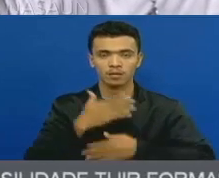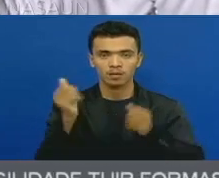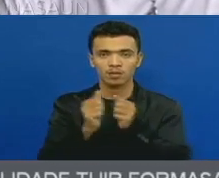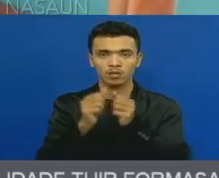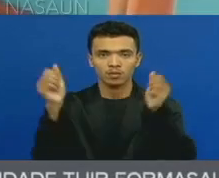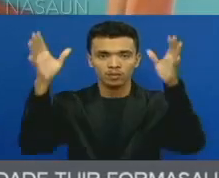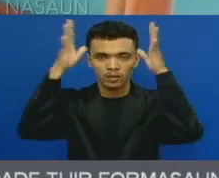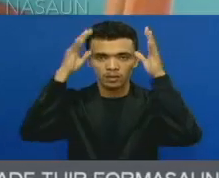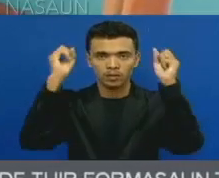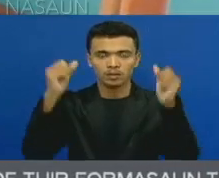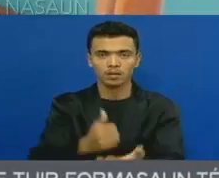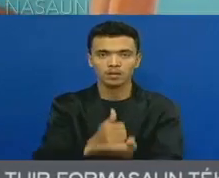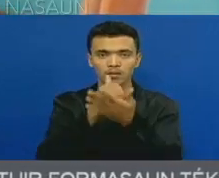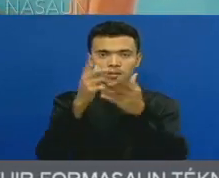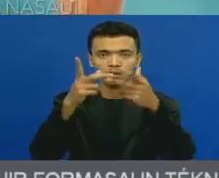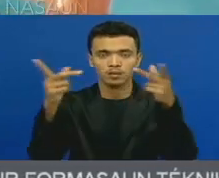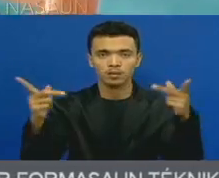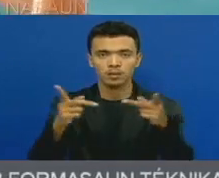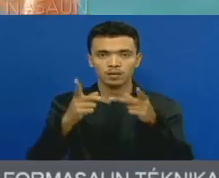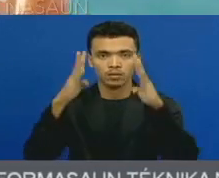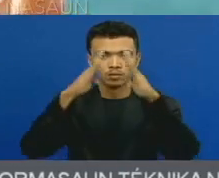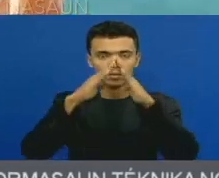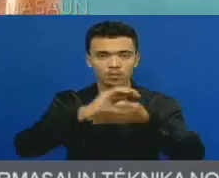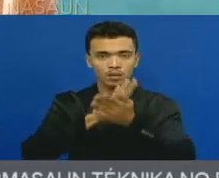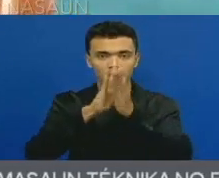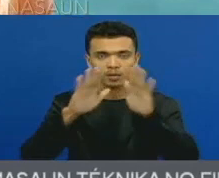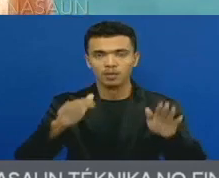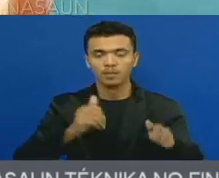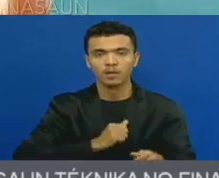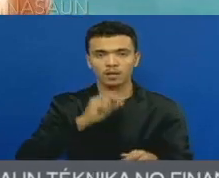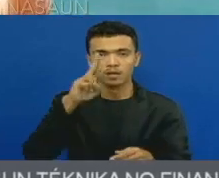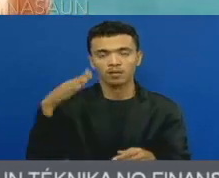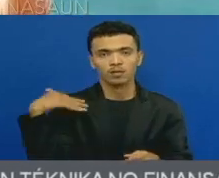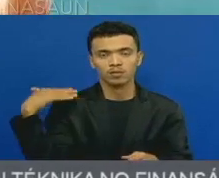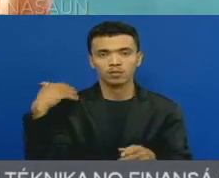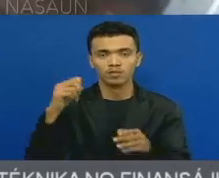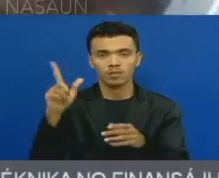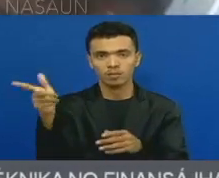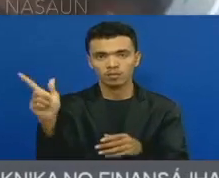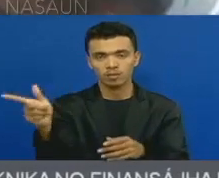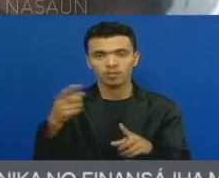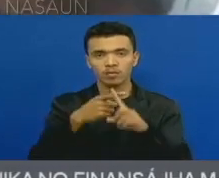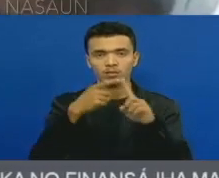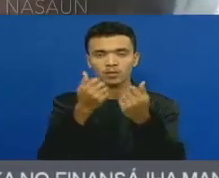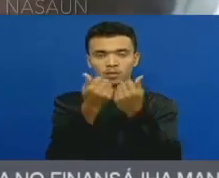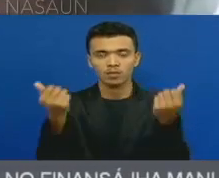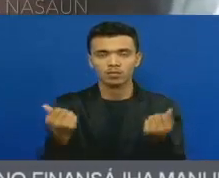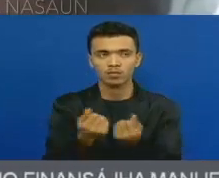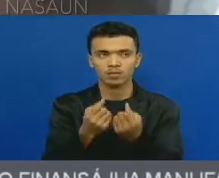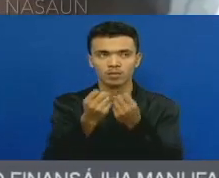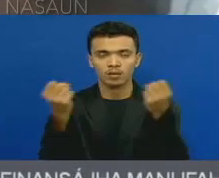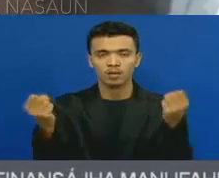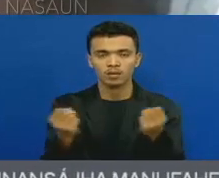apoiro. Centru dormitoriu Uma Dame Aileu acumula joven besi cruanulu, husi suku nu alea sira ia